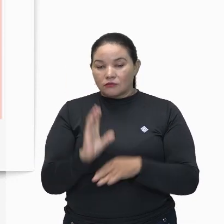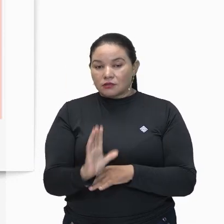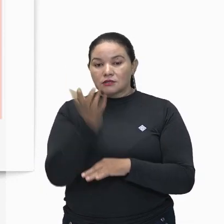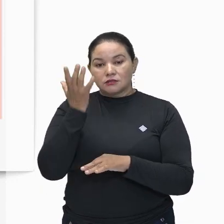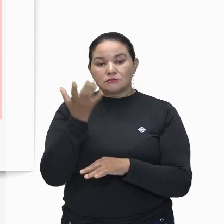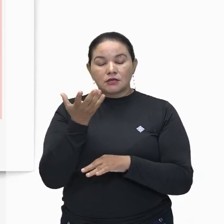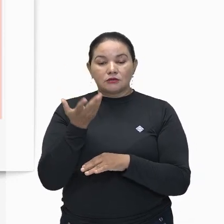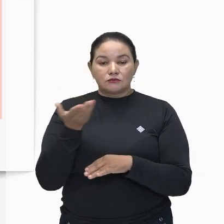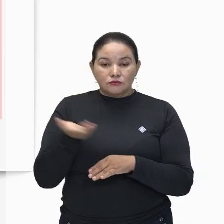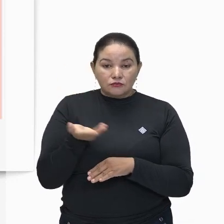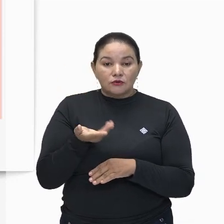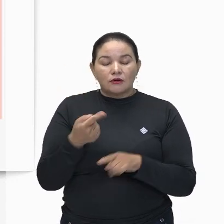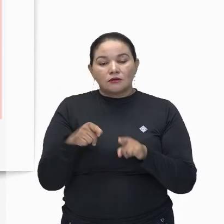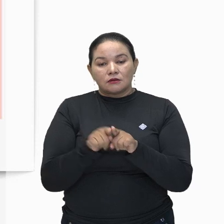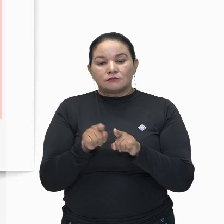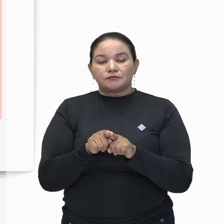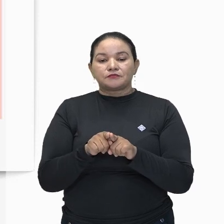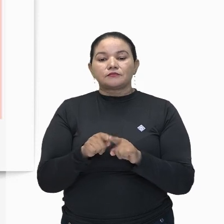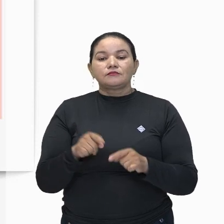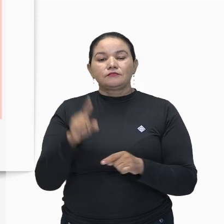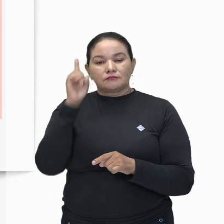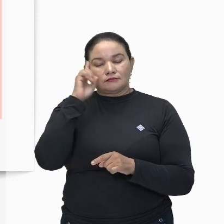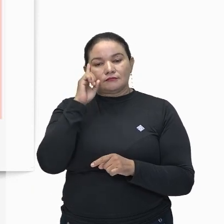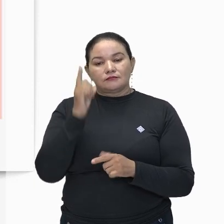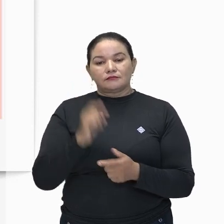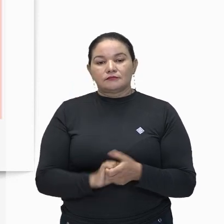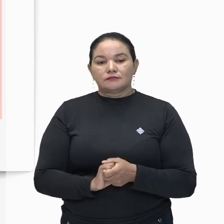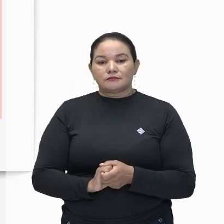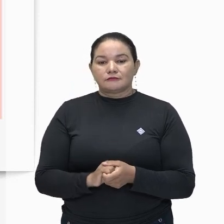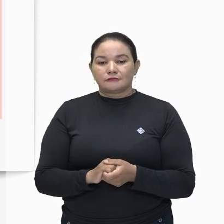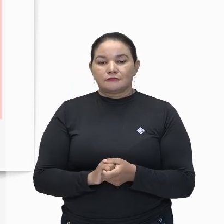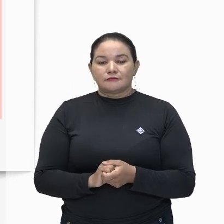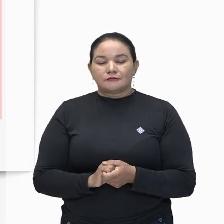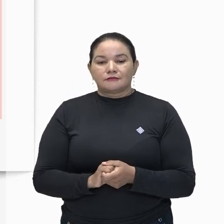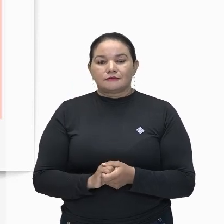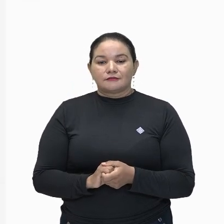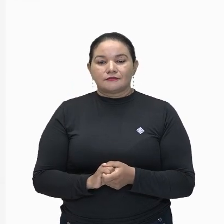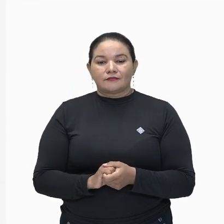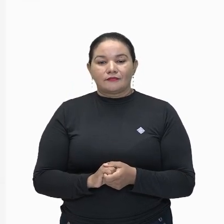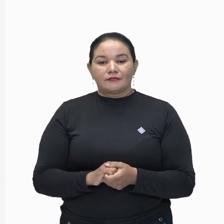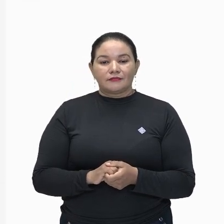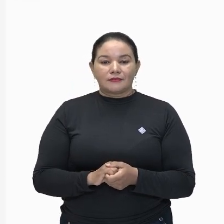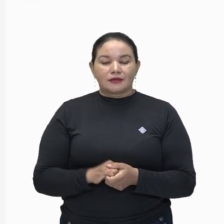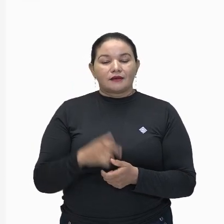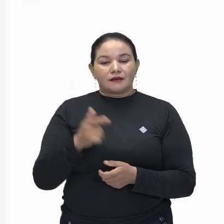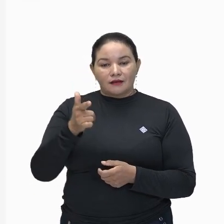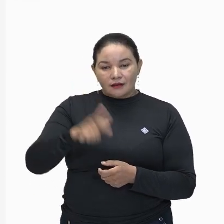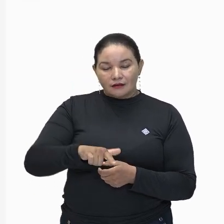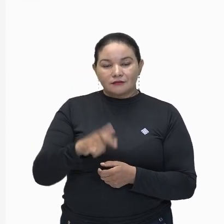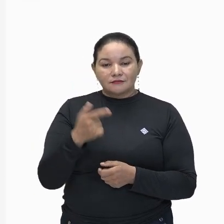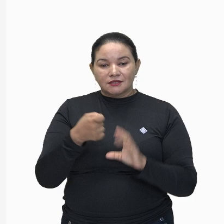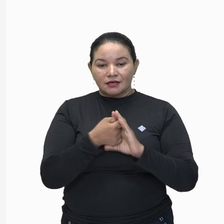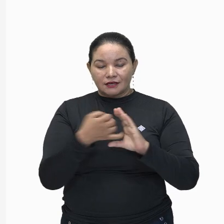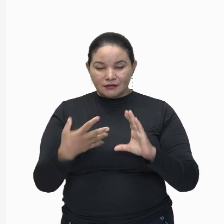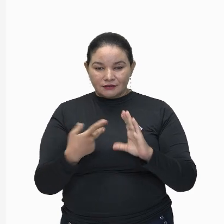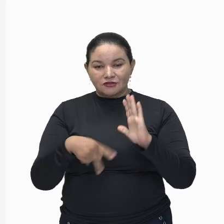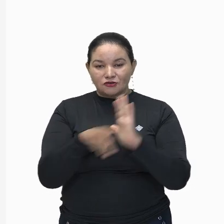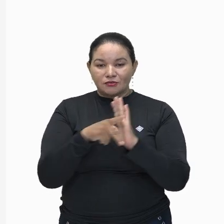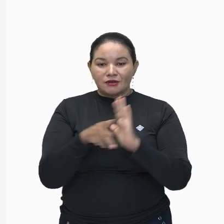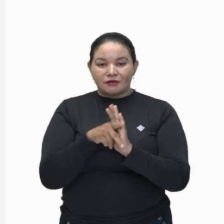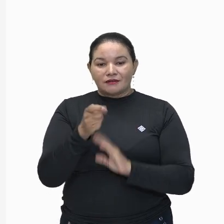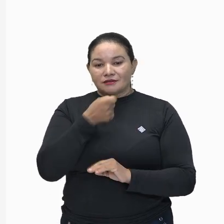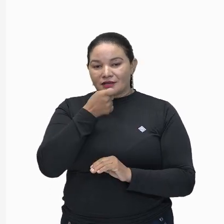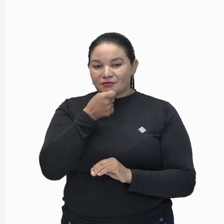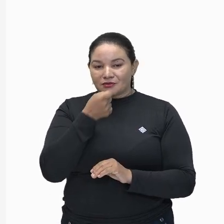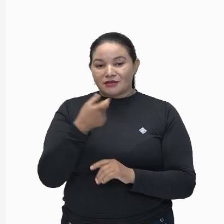ou seja, do cotidiano. Muito bem. Então vamos relembrar aí, olha só. Relembrando aí as características da reportagem. Ele